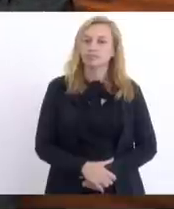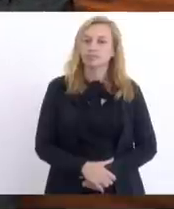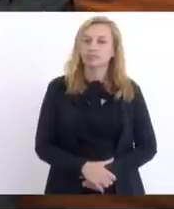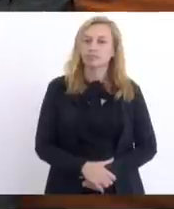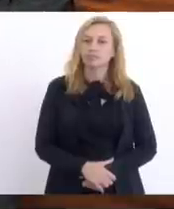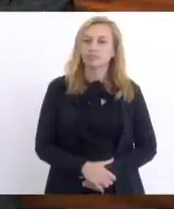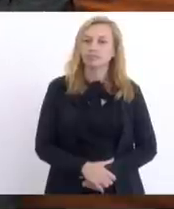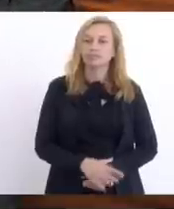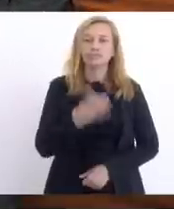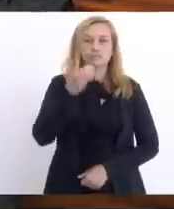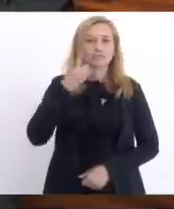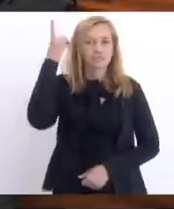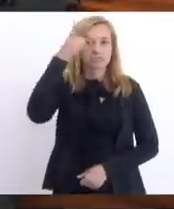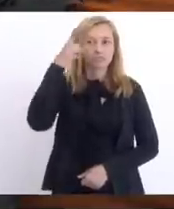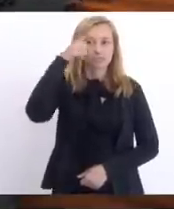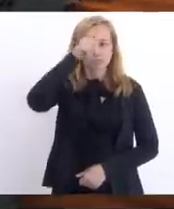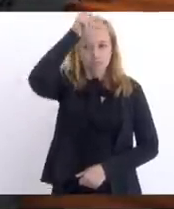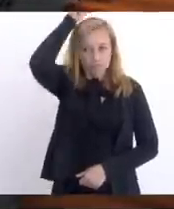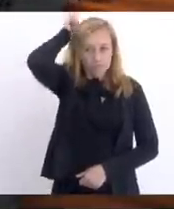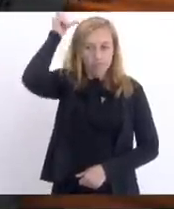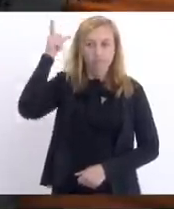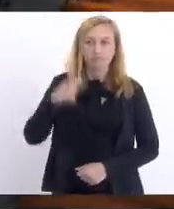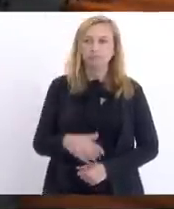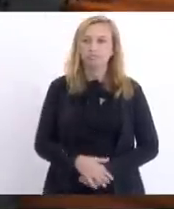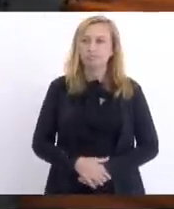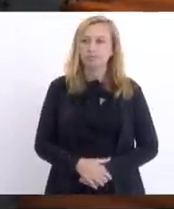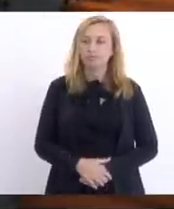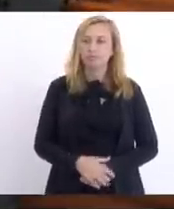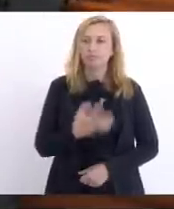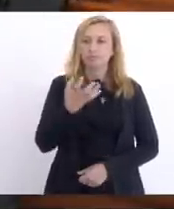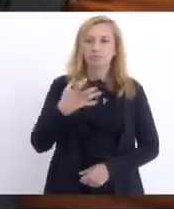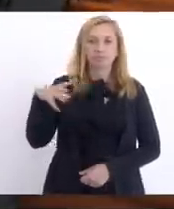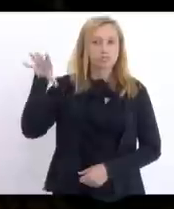Com a palavra do deputado Luiz Paulo. Não, é que eu queria que o senhor me ouvisse.